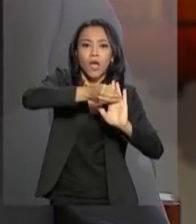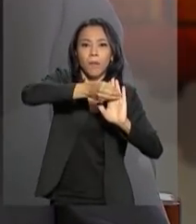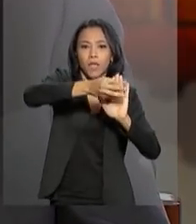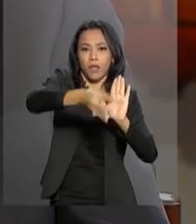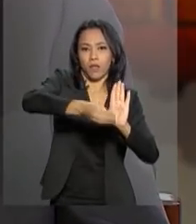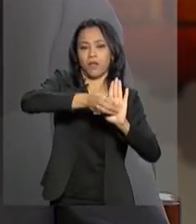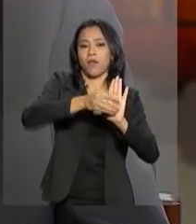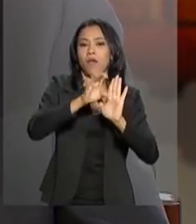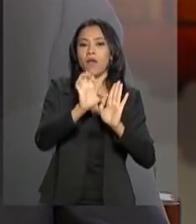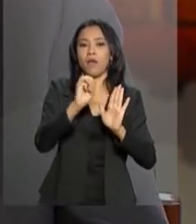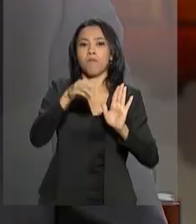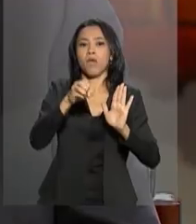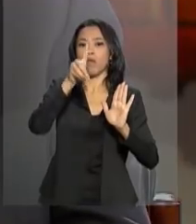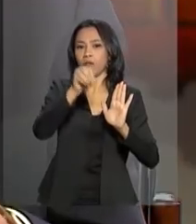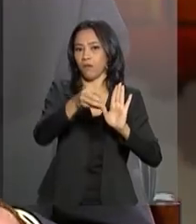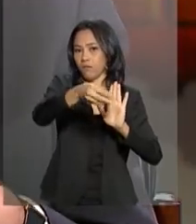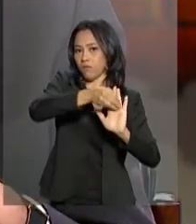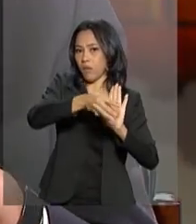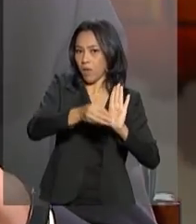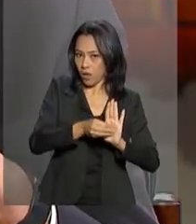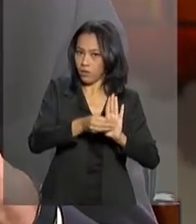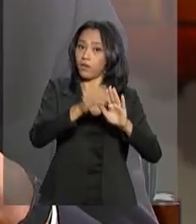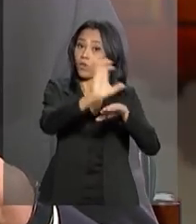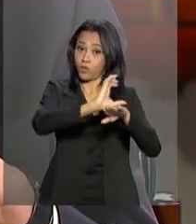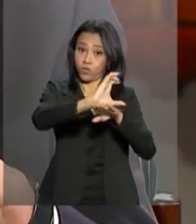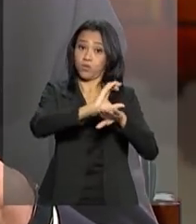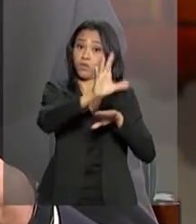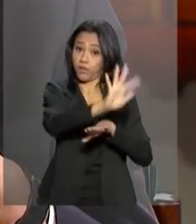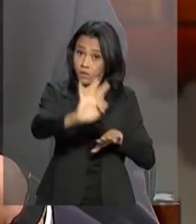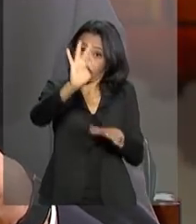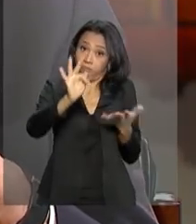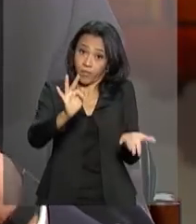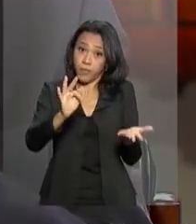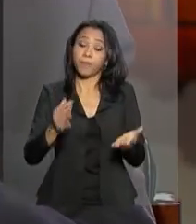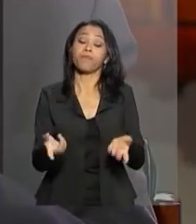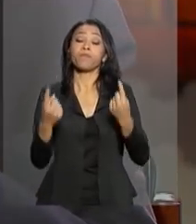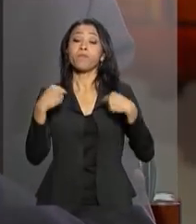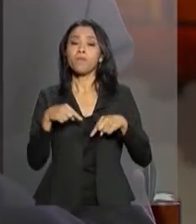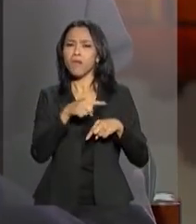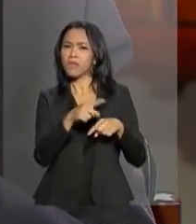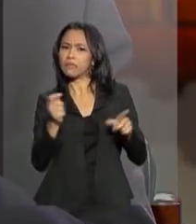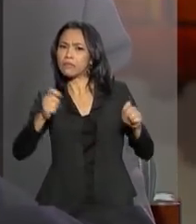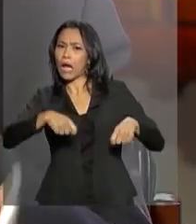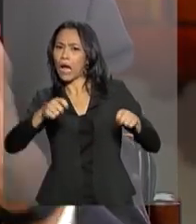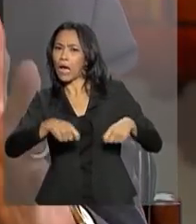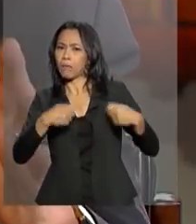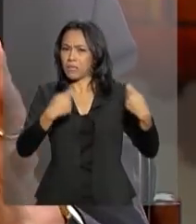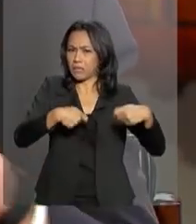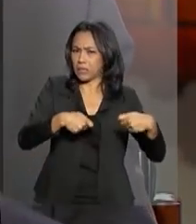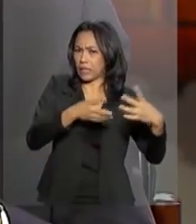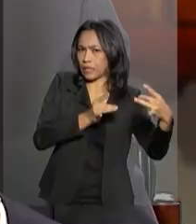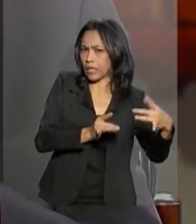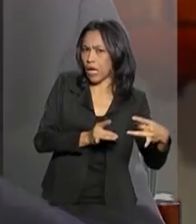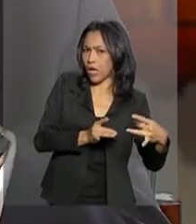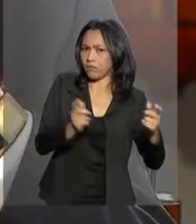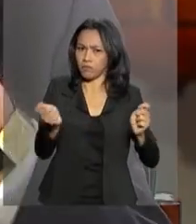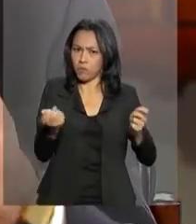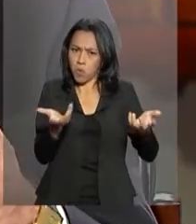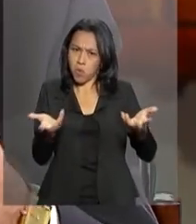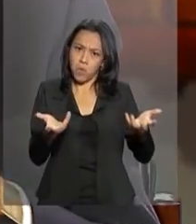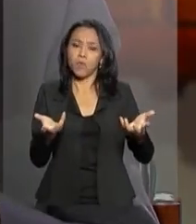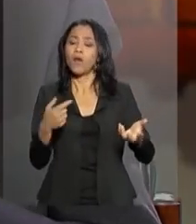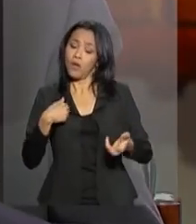Constituição Federal. Mas aí vem a hipótese, né? Mas ela vale a pena que seja detalhada? Não vale a pena? Valeu a pena?